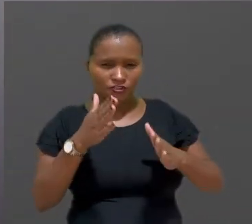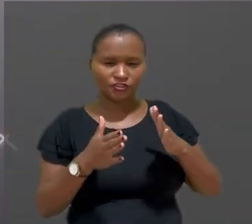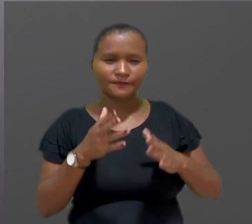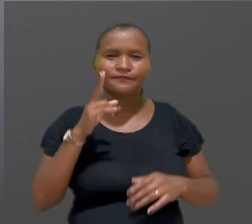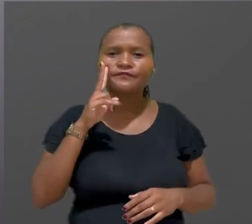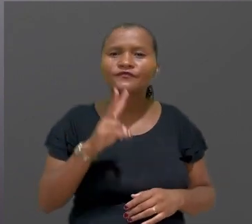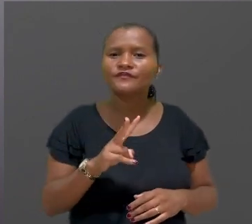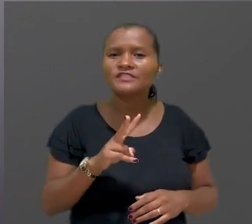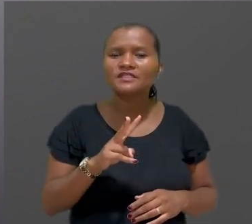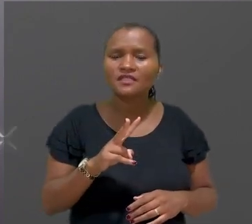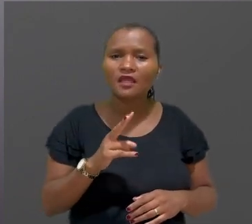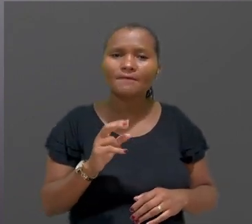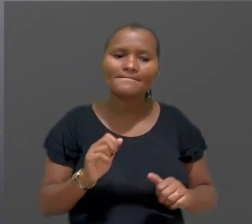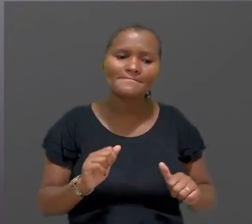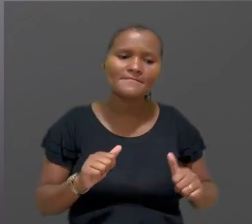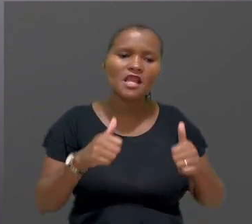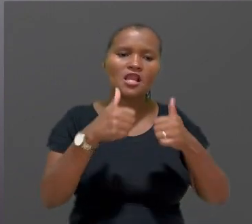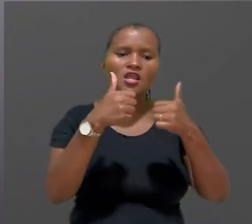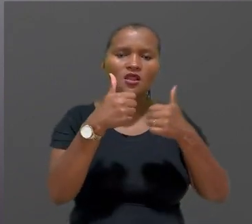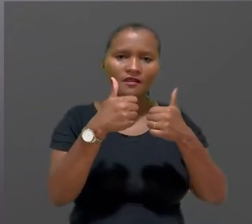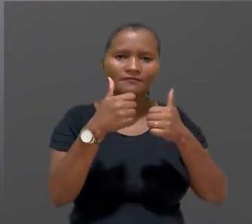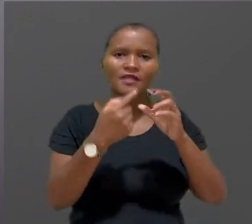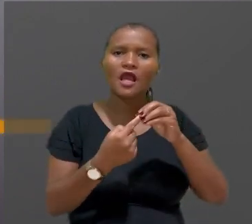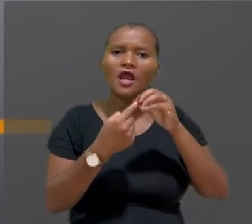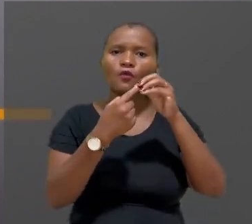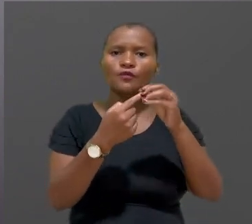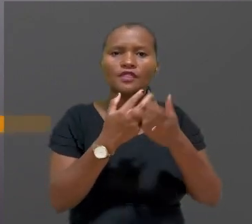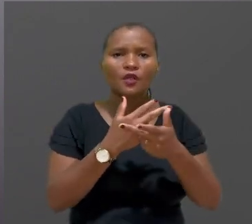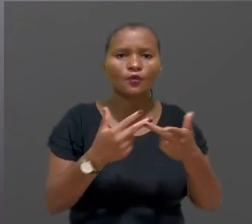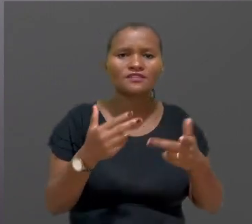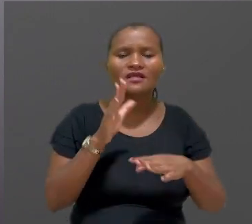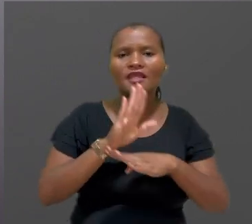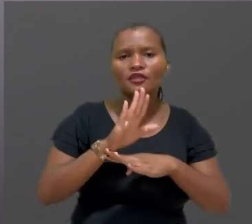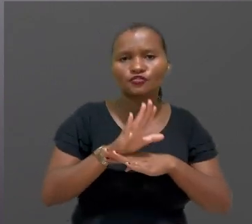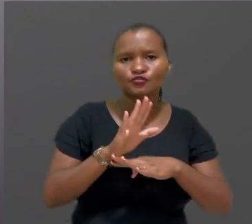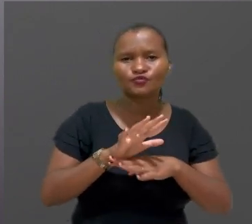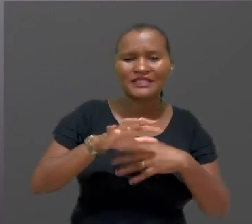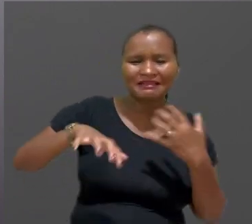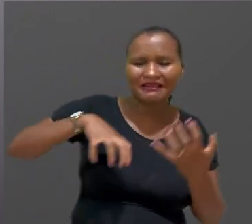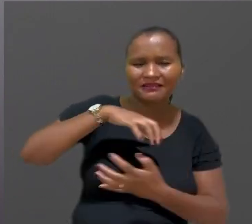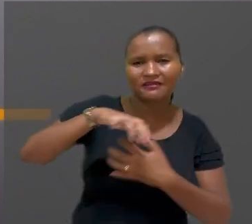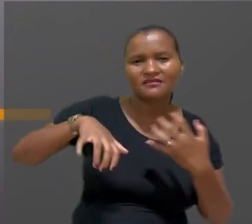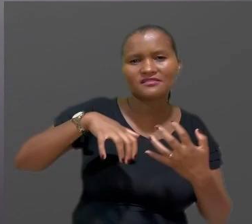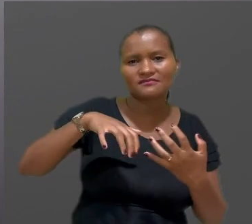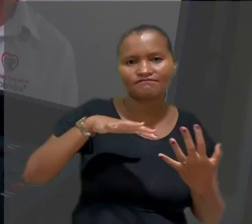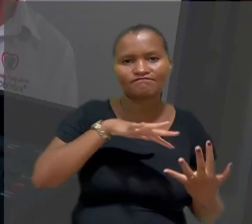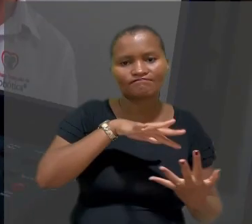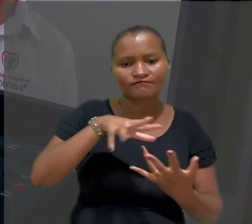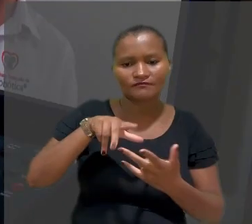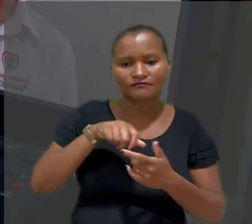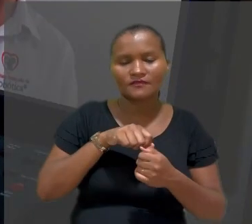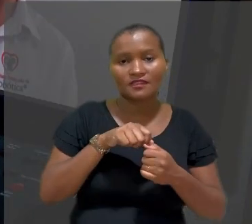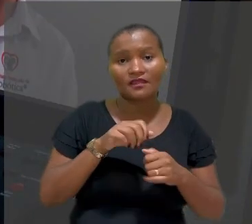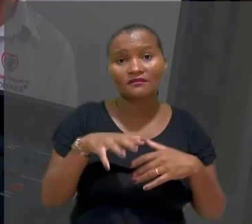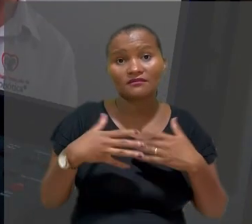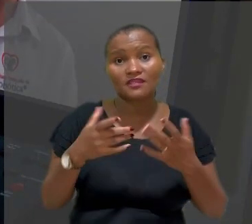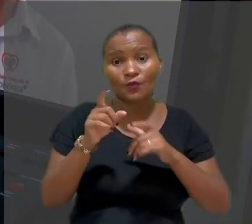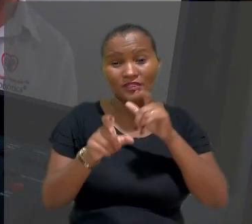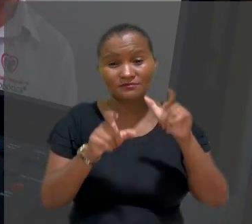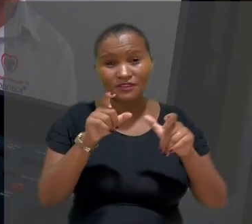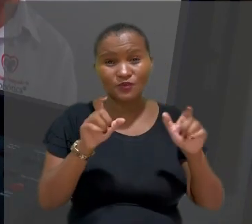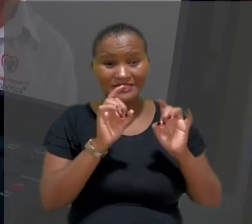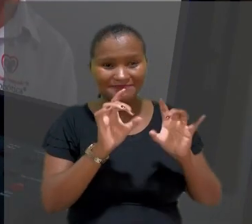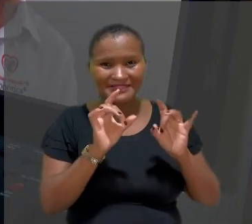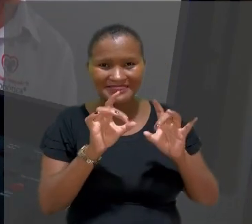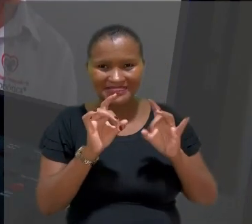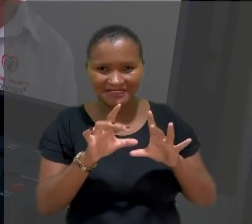vista como a melhor e a única saída para a crise, né, no cenário internacional. Então, as pessoas que se especializarem